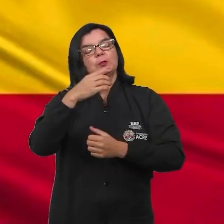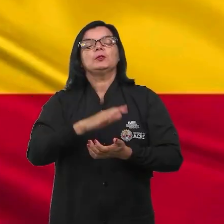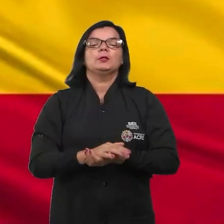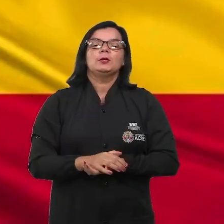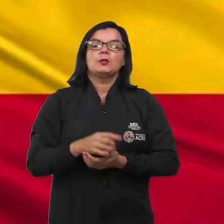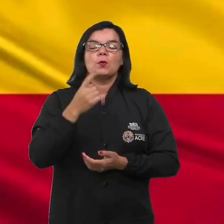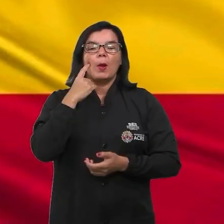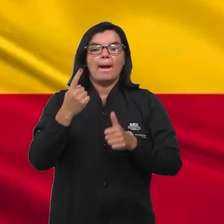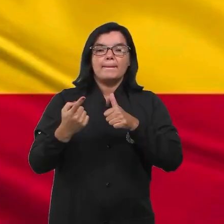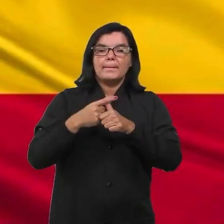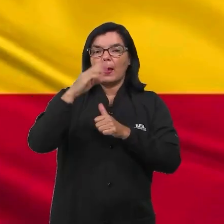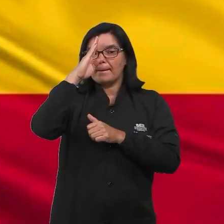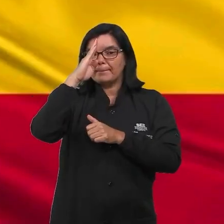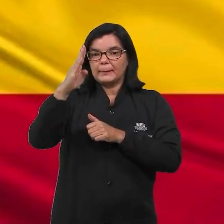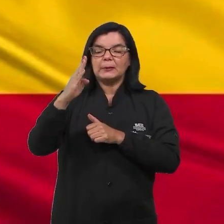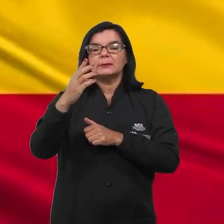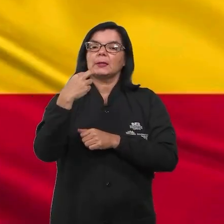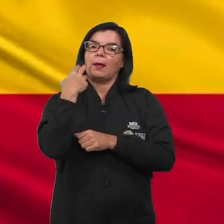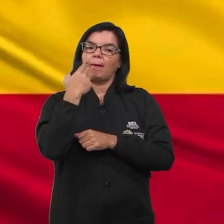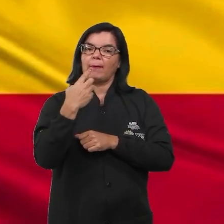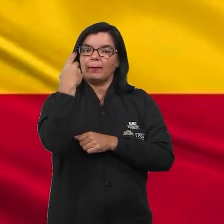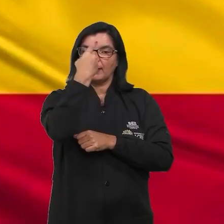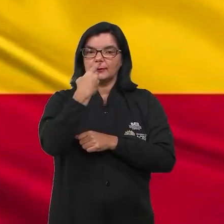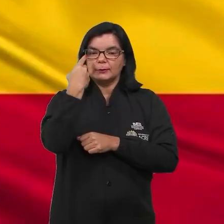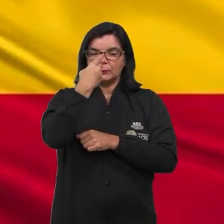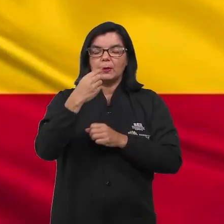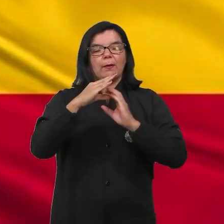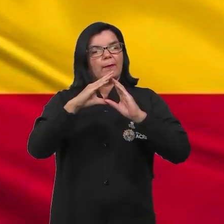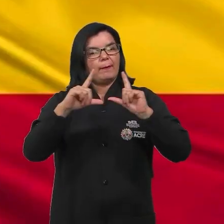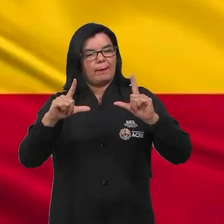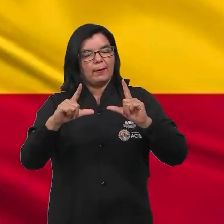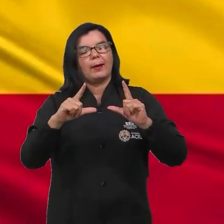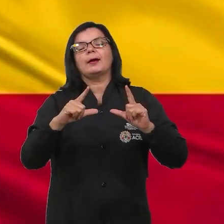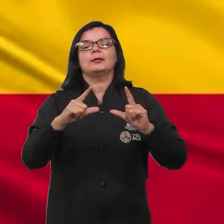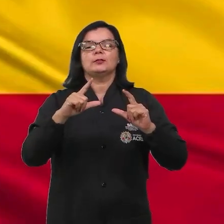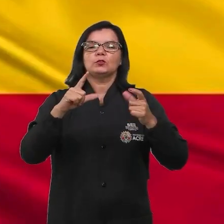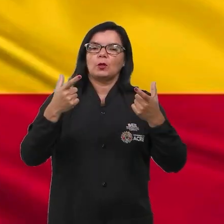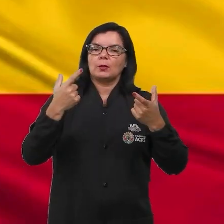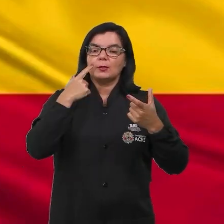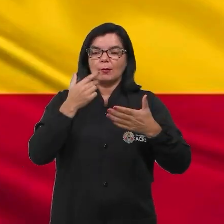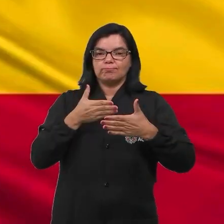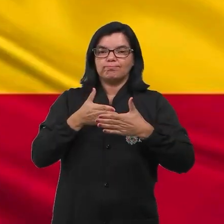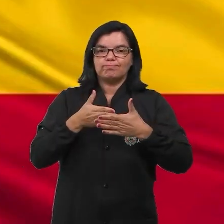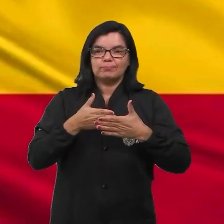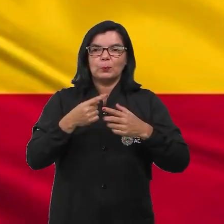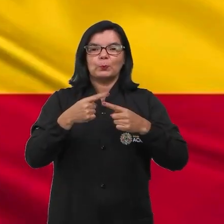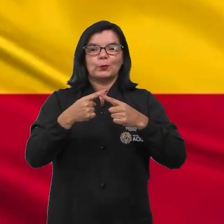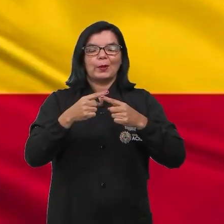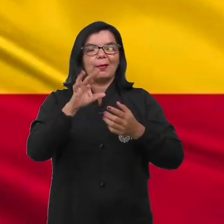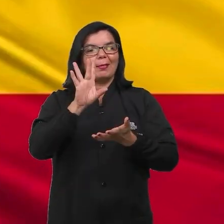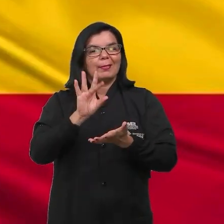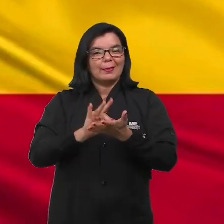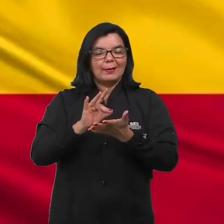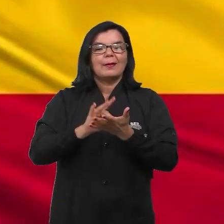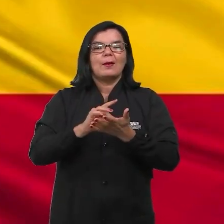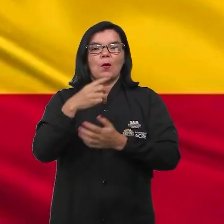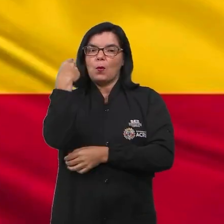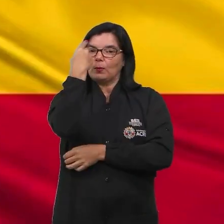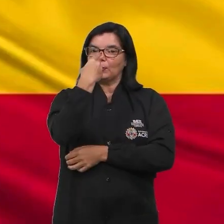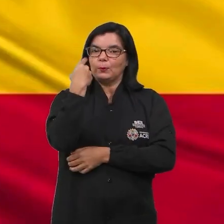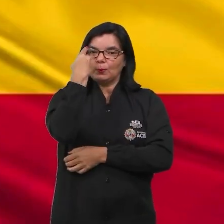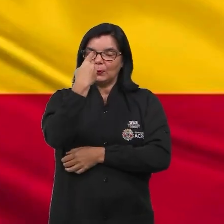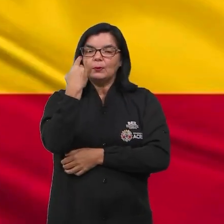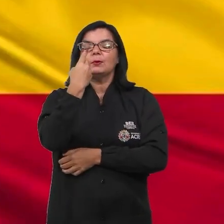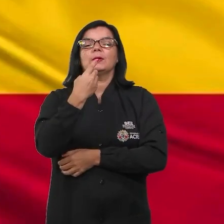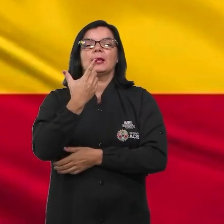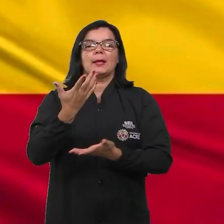foi considerada a principal da língua espanhola. É claro que a gente vai minimizando esse impacto, porque na verdade o espanhol,